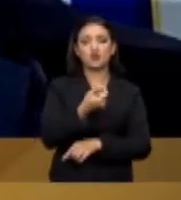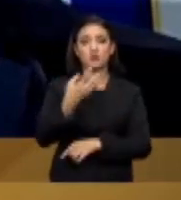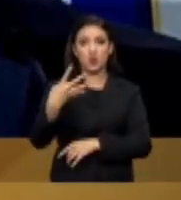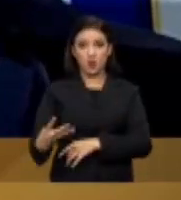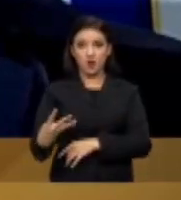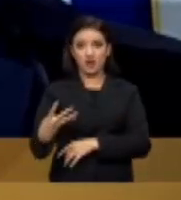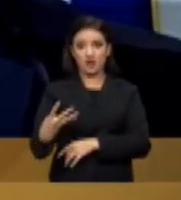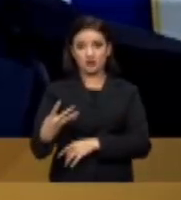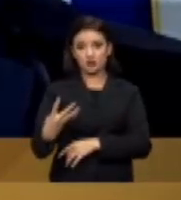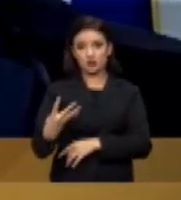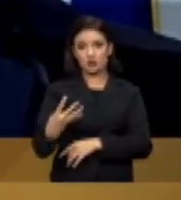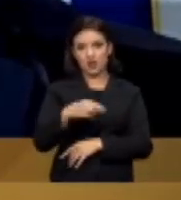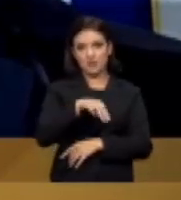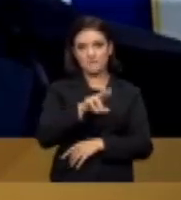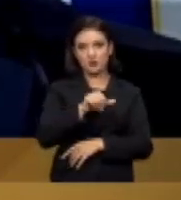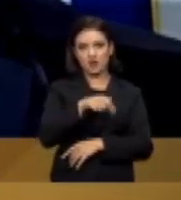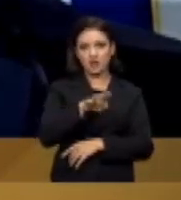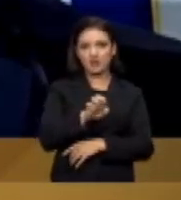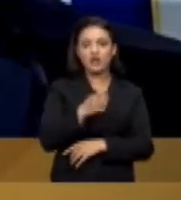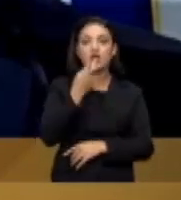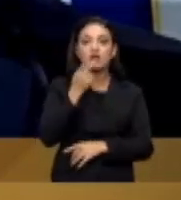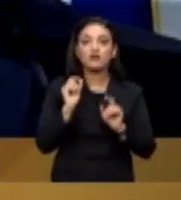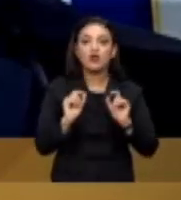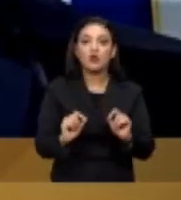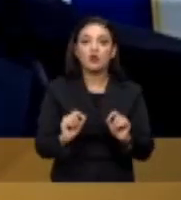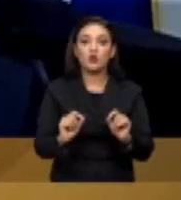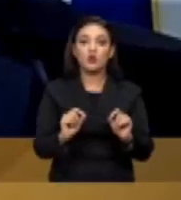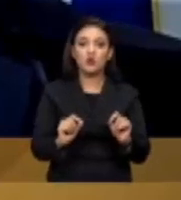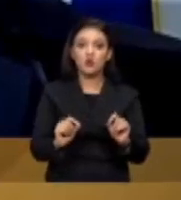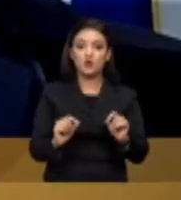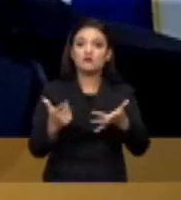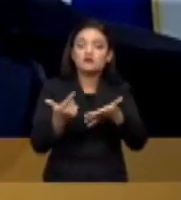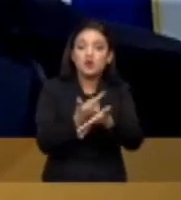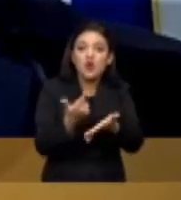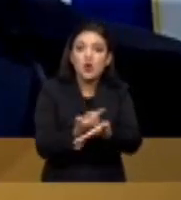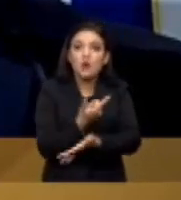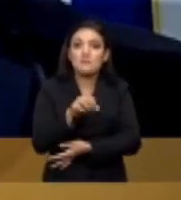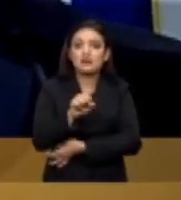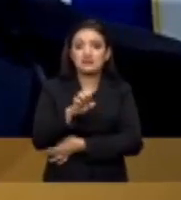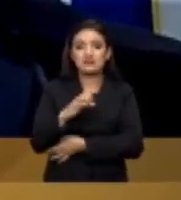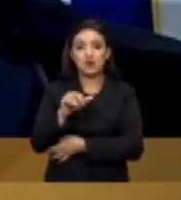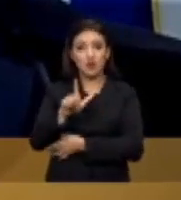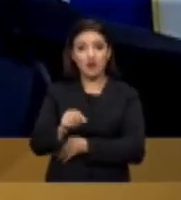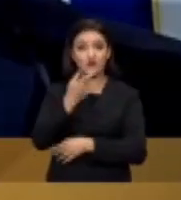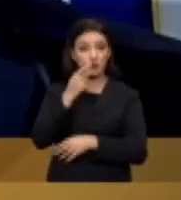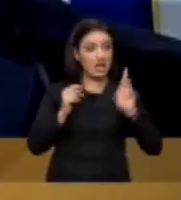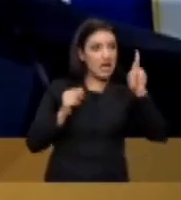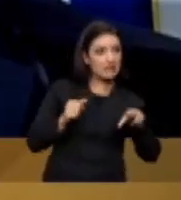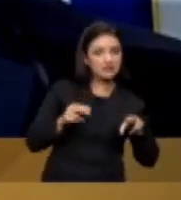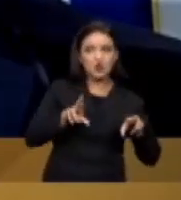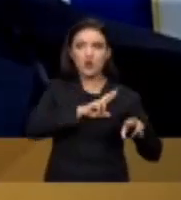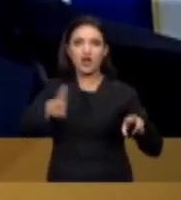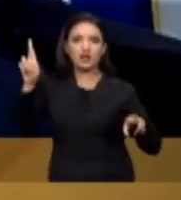qual se originou a obra Dialética da Secularização. Sobre razão e religião,